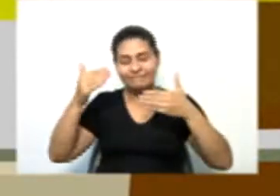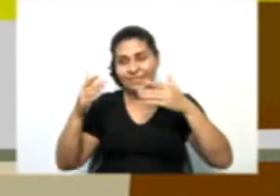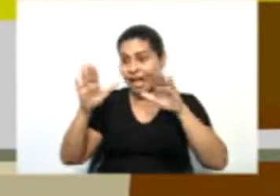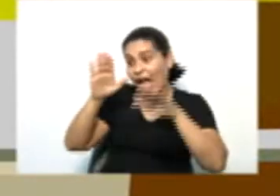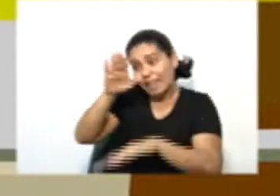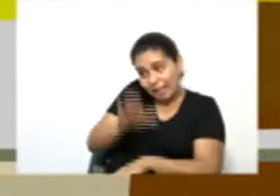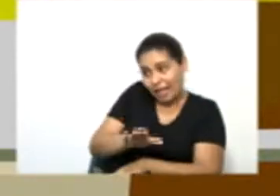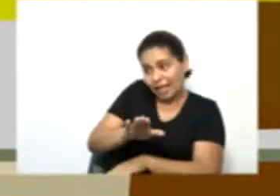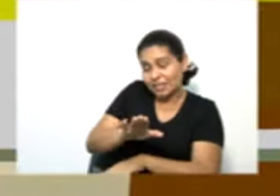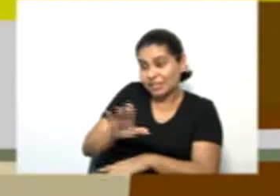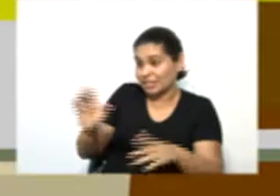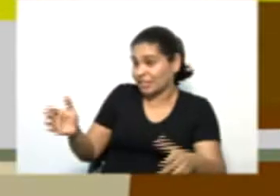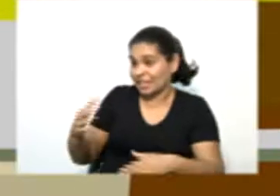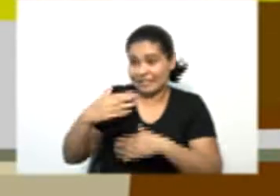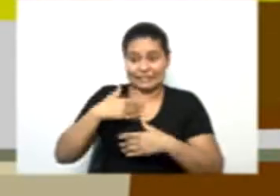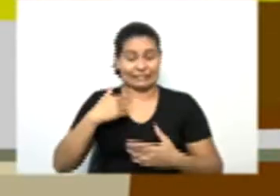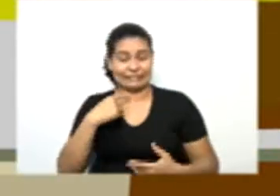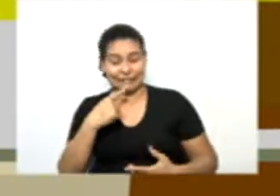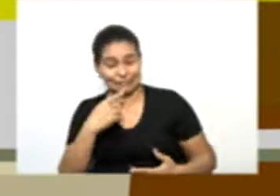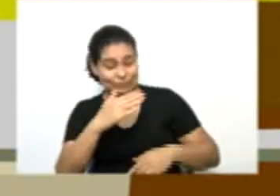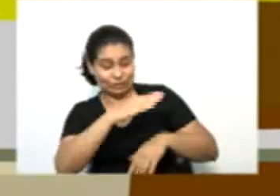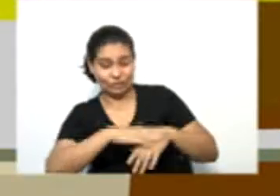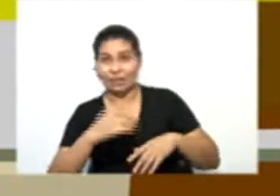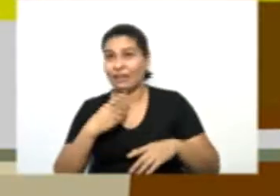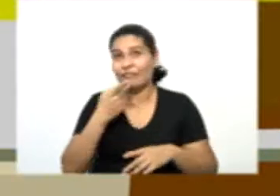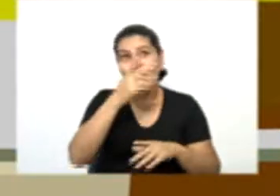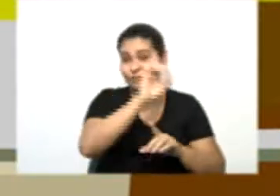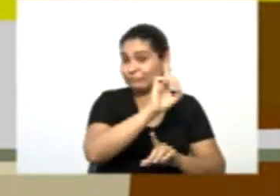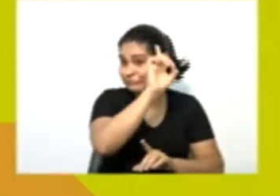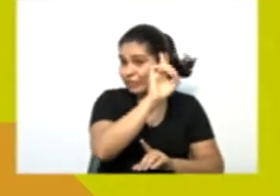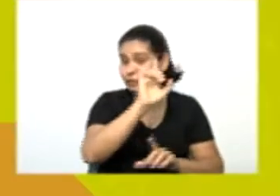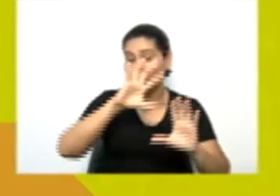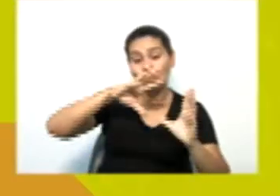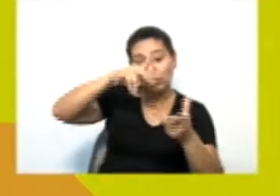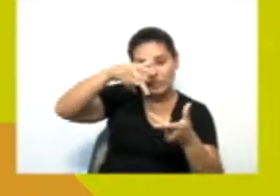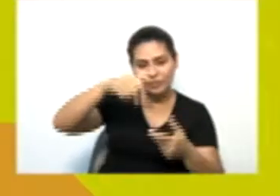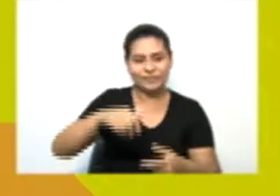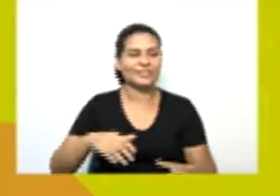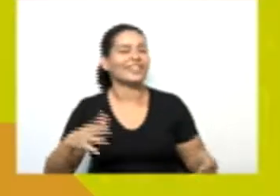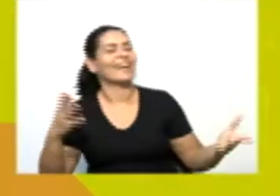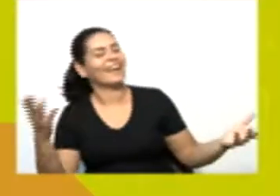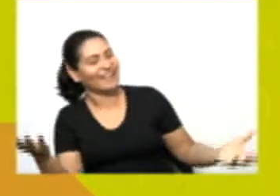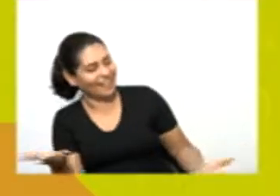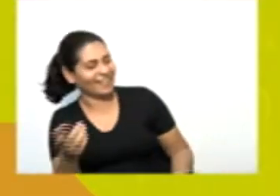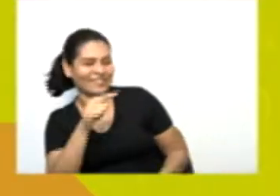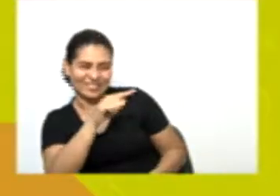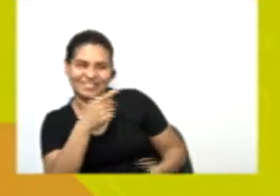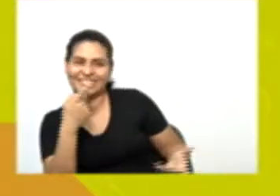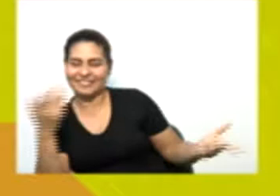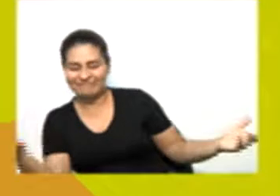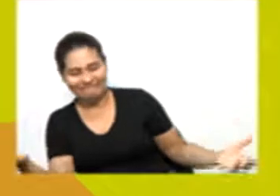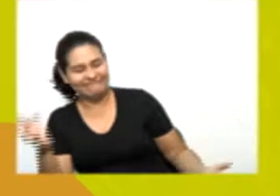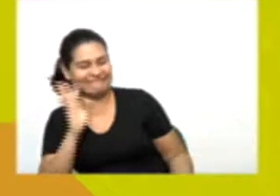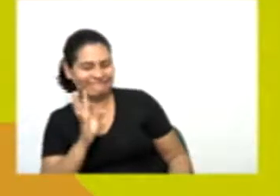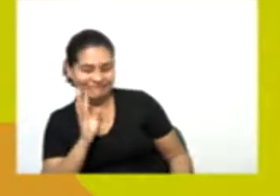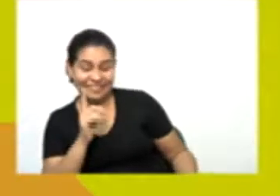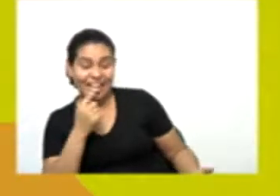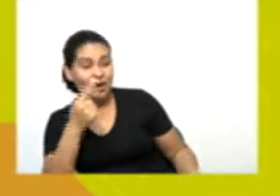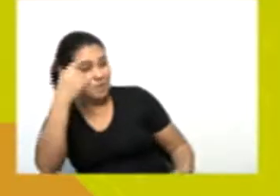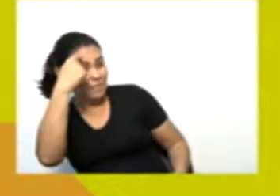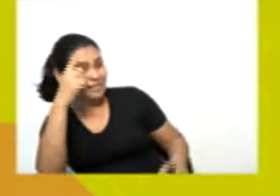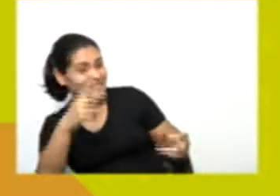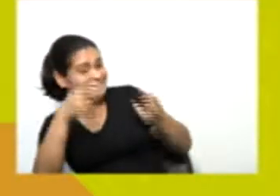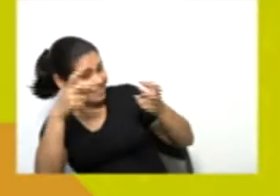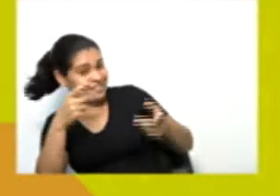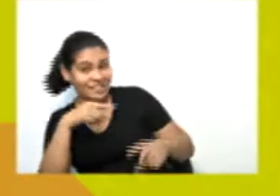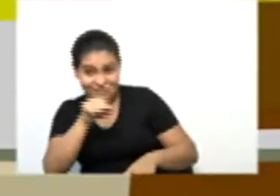de tarde. Ninguém me segura. Falo com Deus e o mundo. Ai, Tech, só você mesmo. Se liga no conteúdo